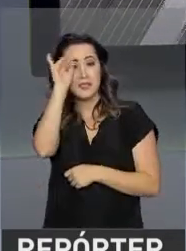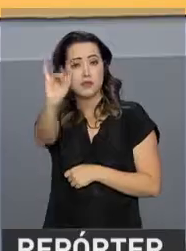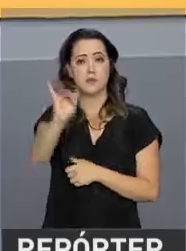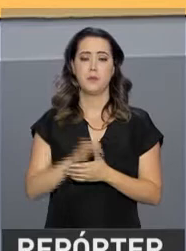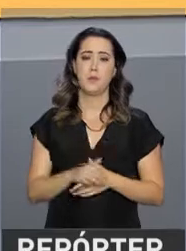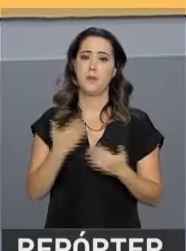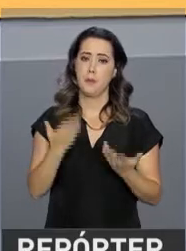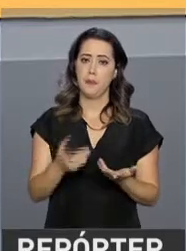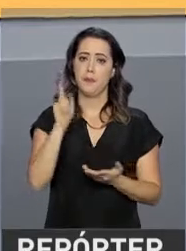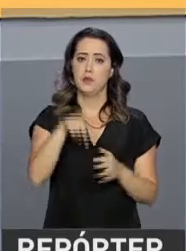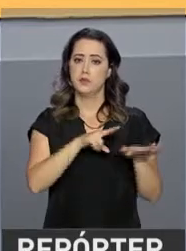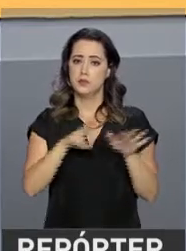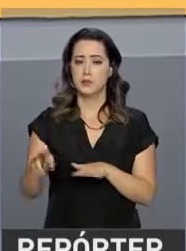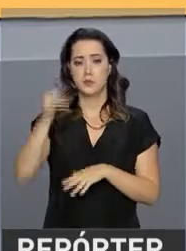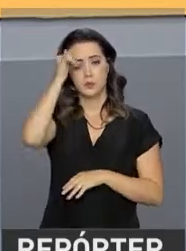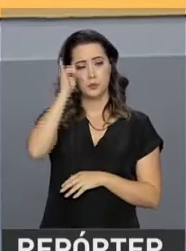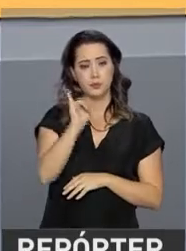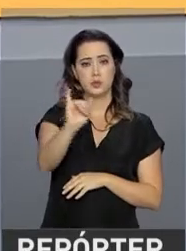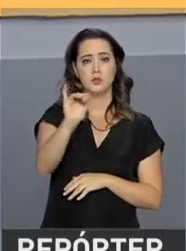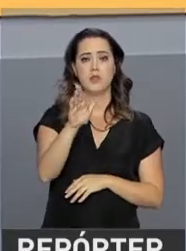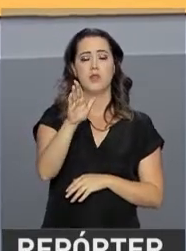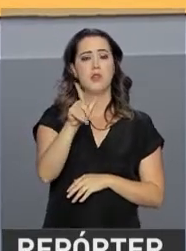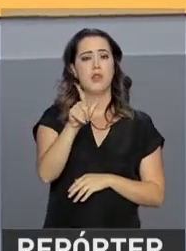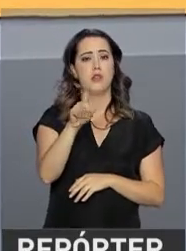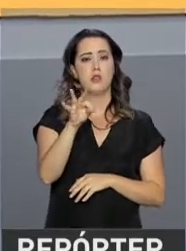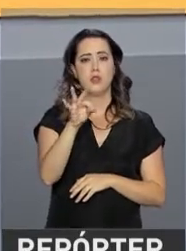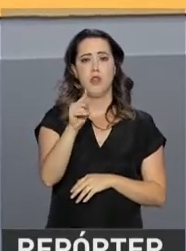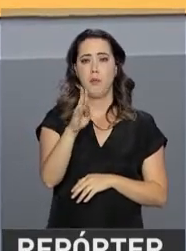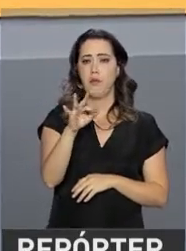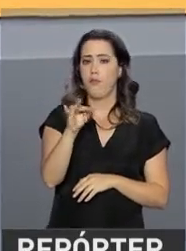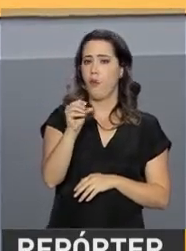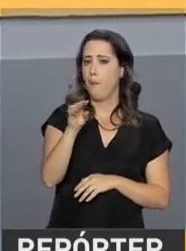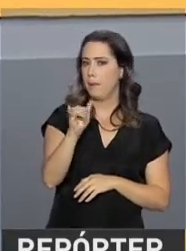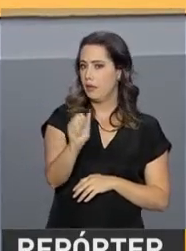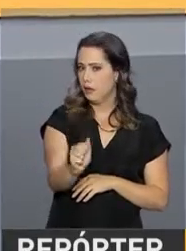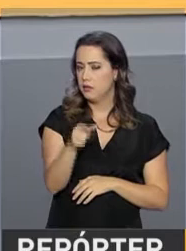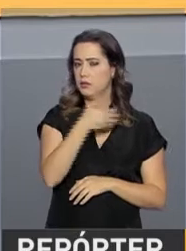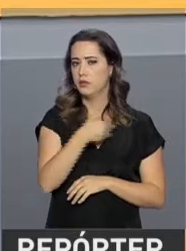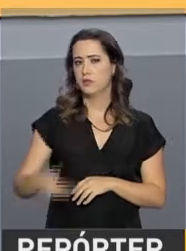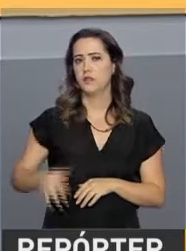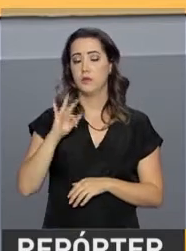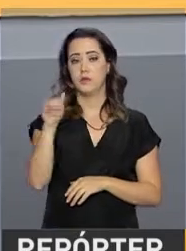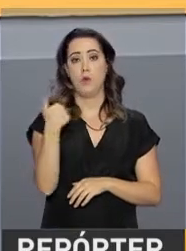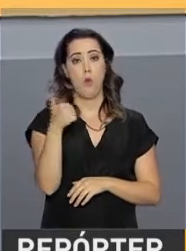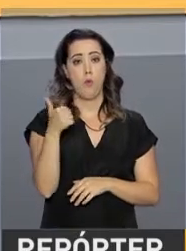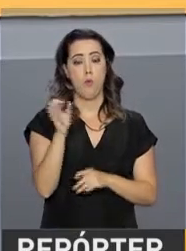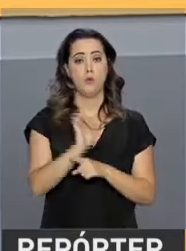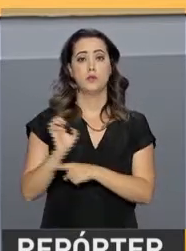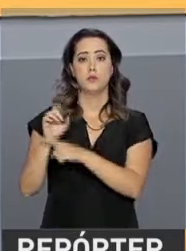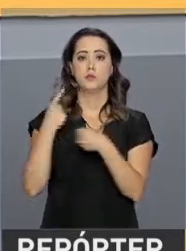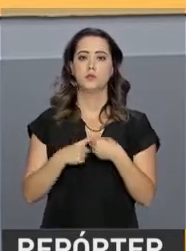essa é a semana de combate à lgbt fobia e o governo federal firmou um pacto nacional com 11 estados e